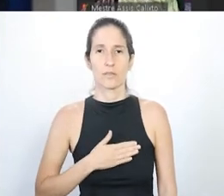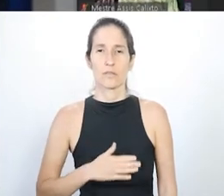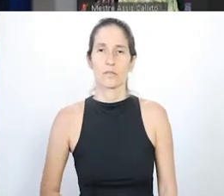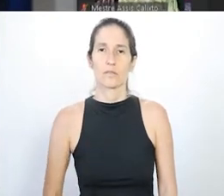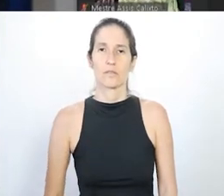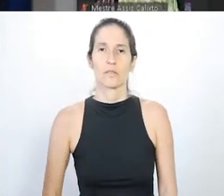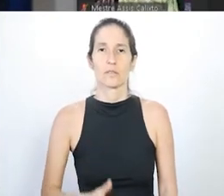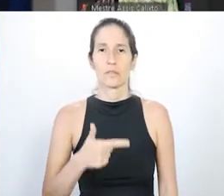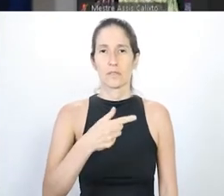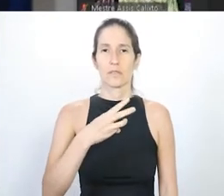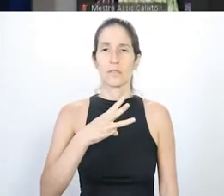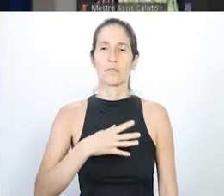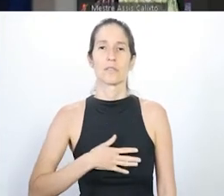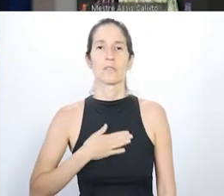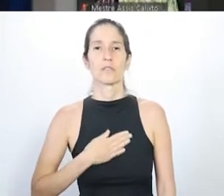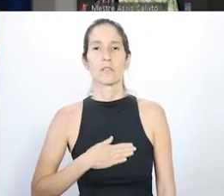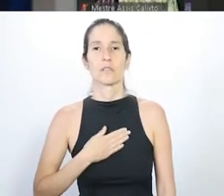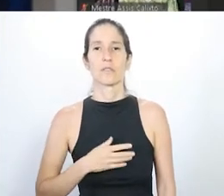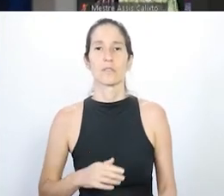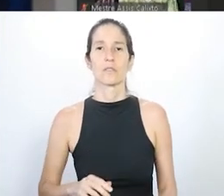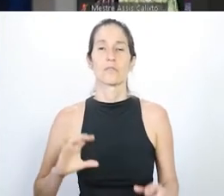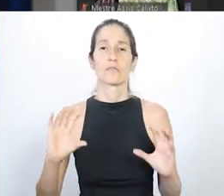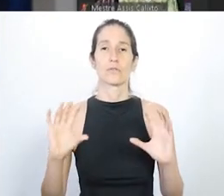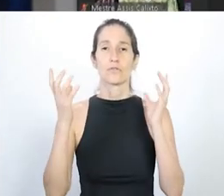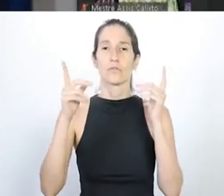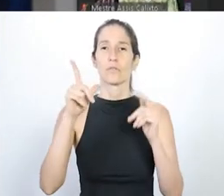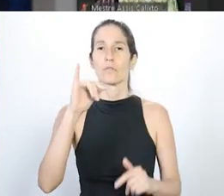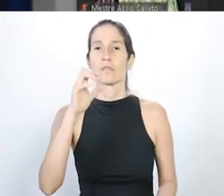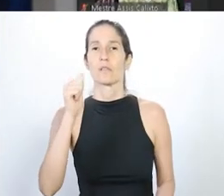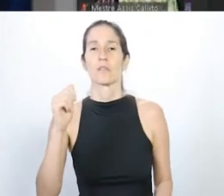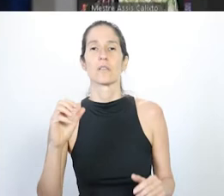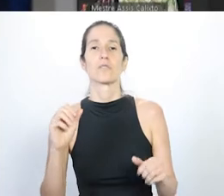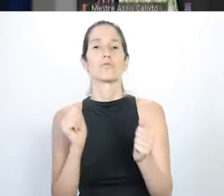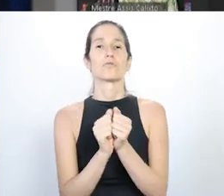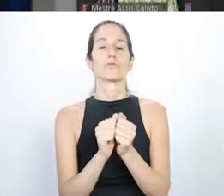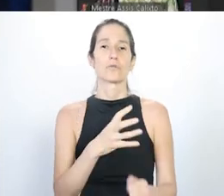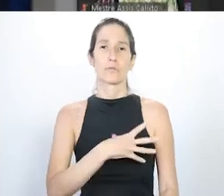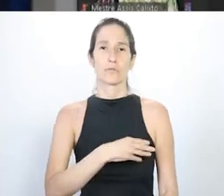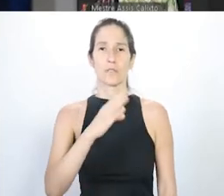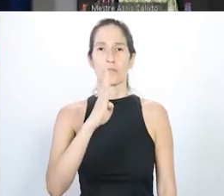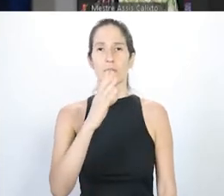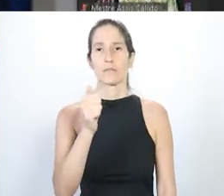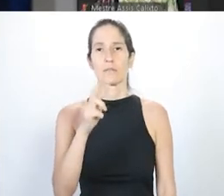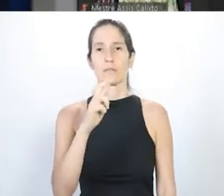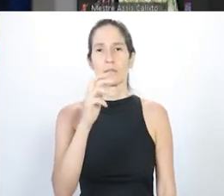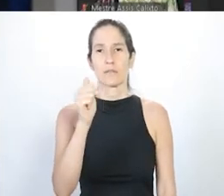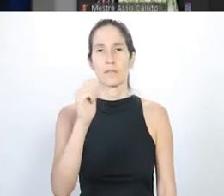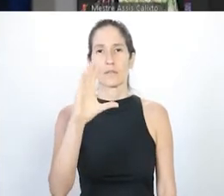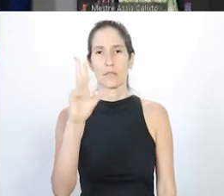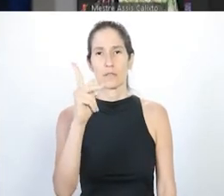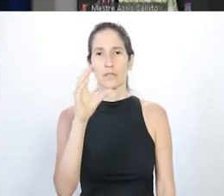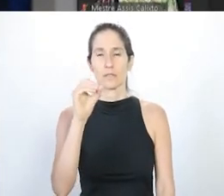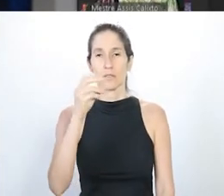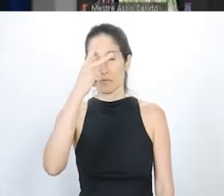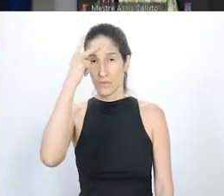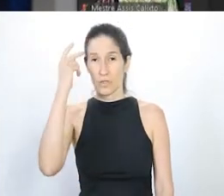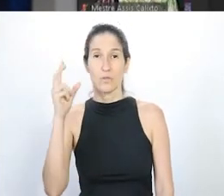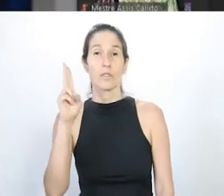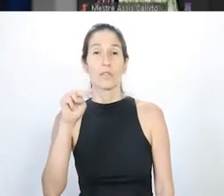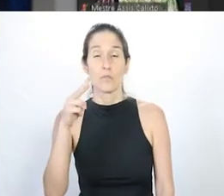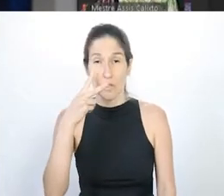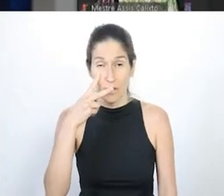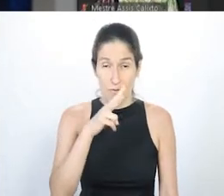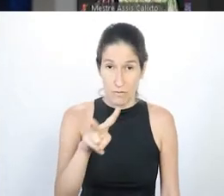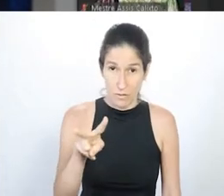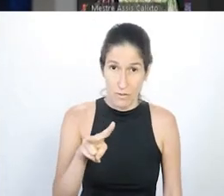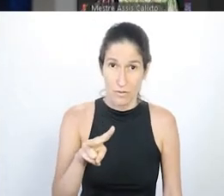de agosto é o show de Lia de Itamaracá com as filhas de Baracho. Então, para quem não presenciou ainda o encontro de culturas tradicionais,